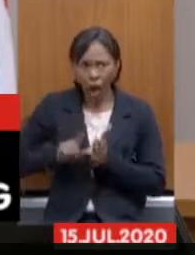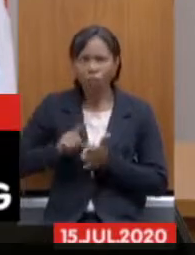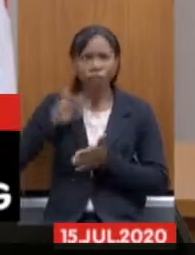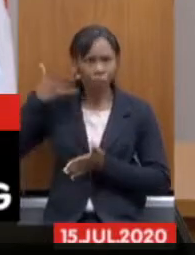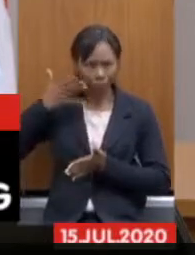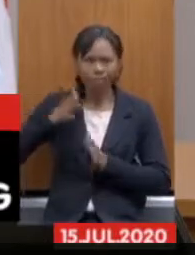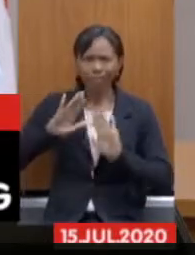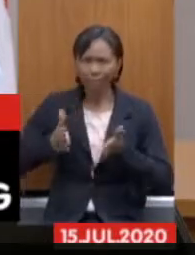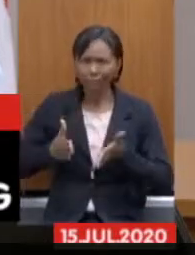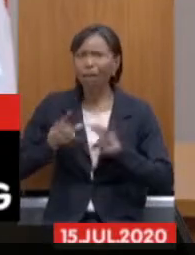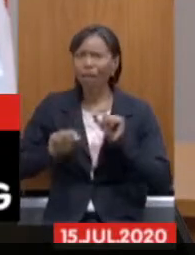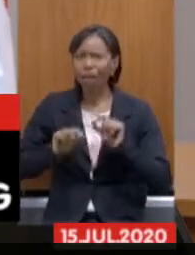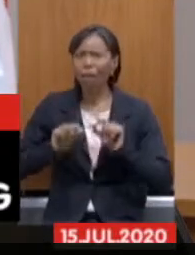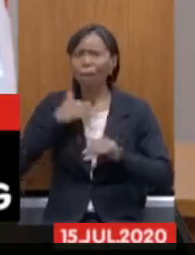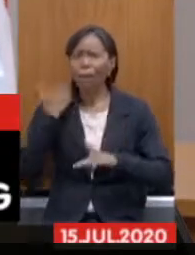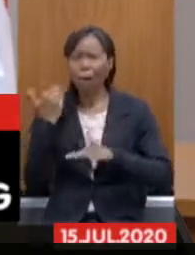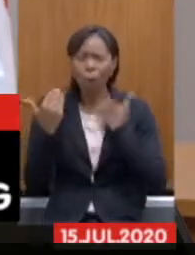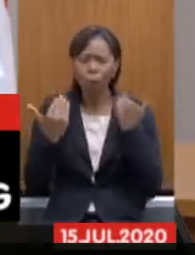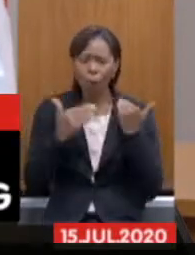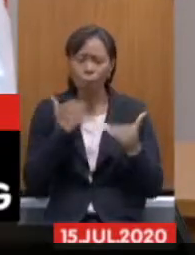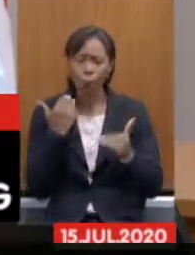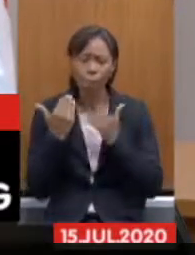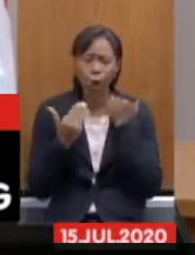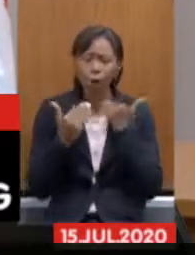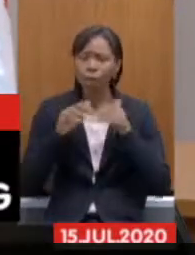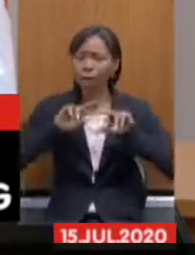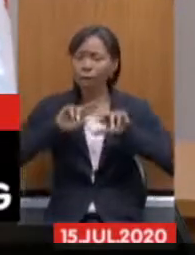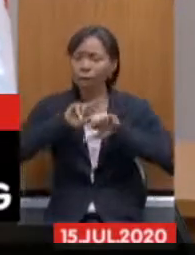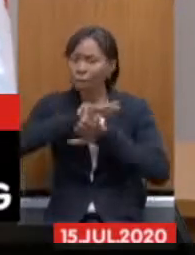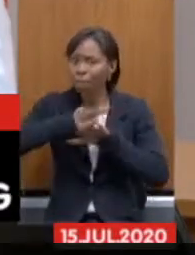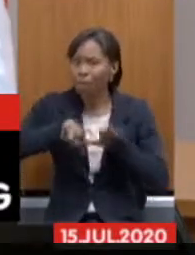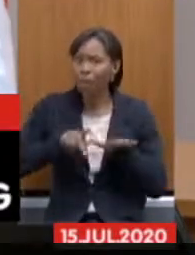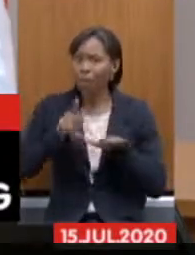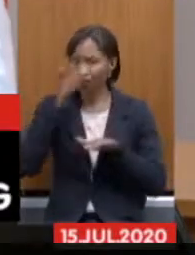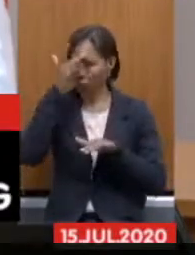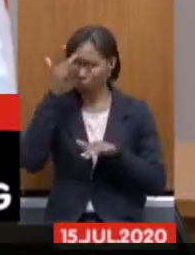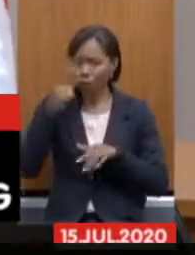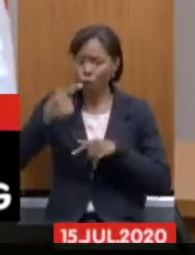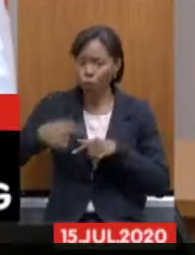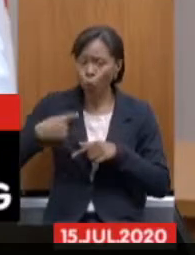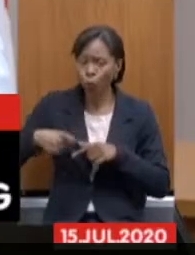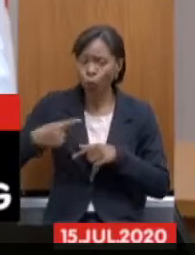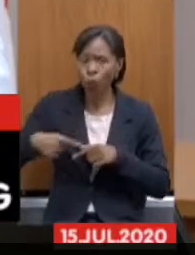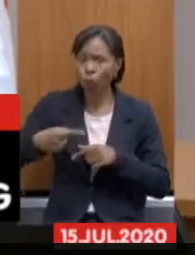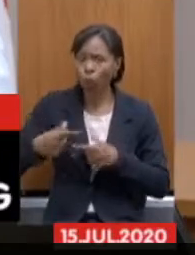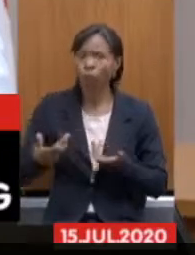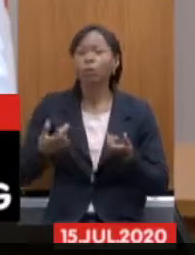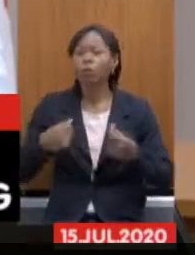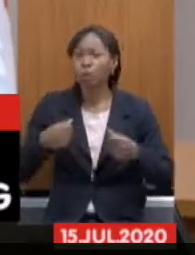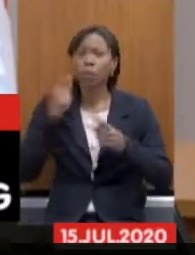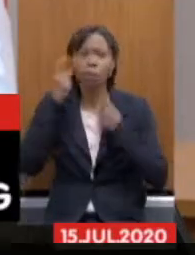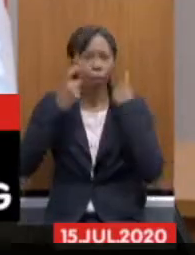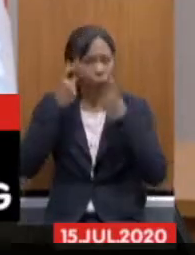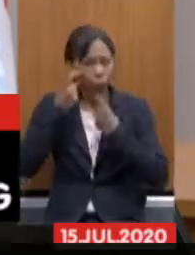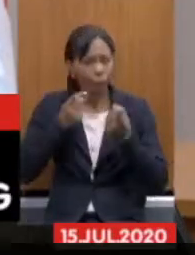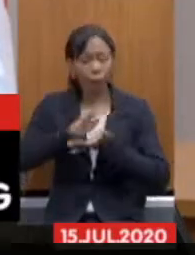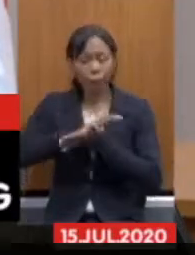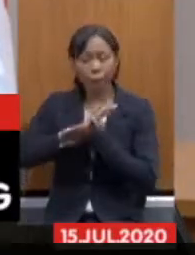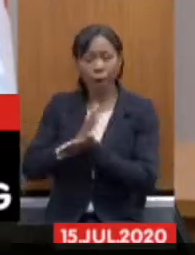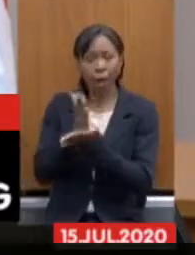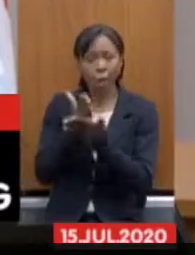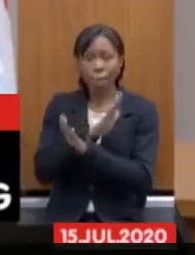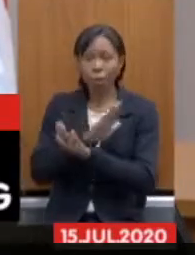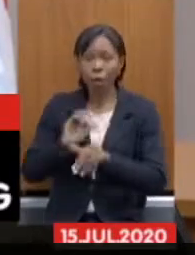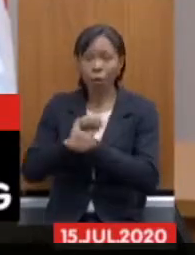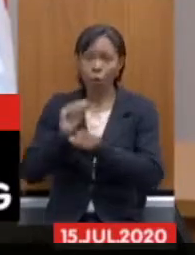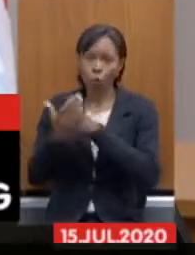tá morrendo gente toda hora o nosso tempo não se preocupar em combater o convite 19